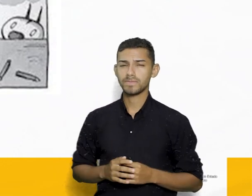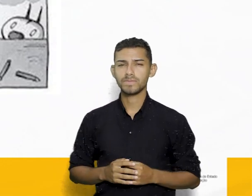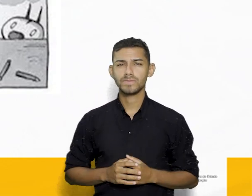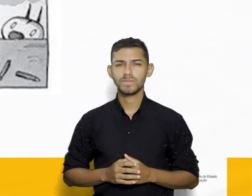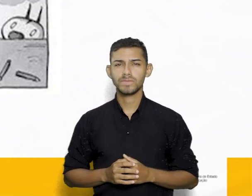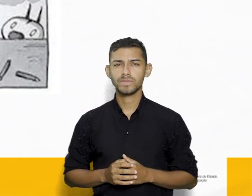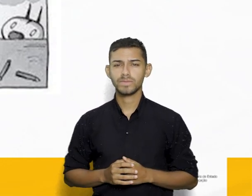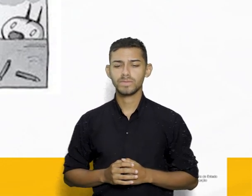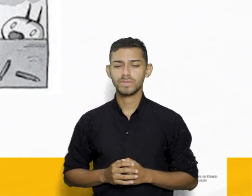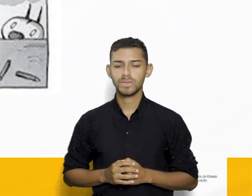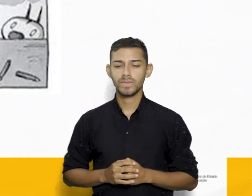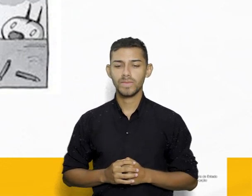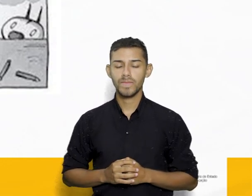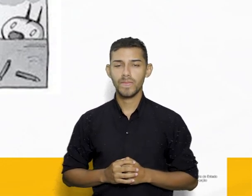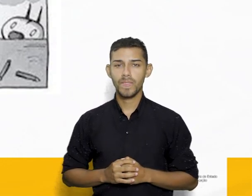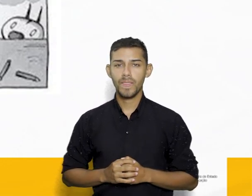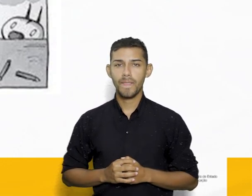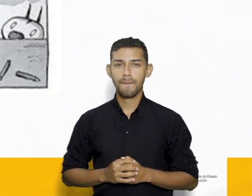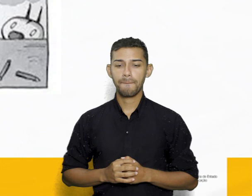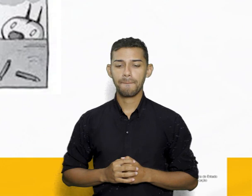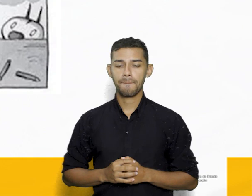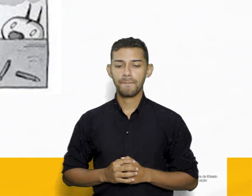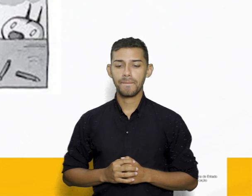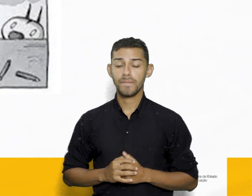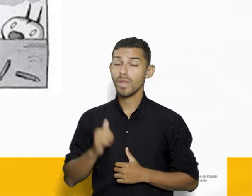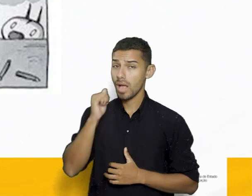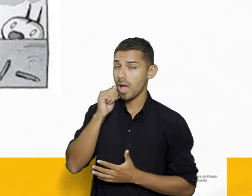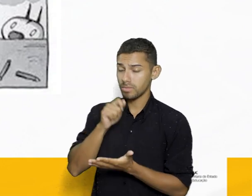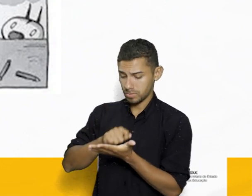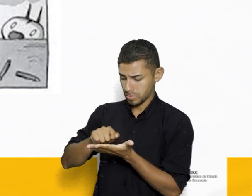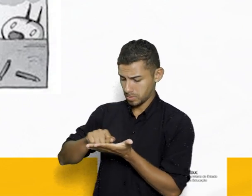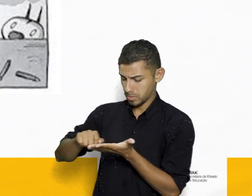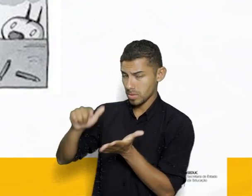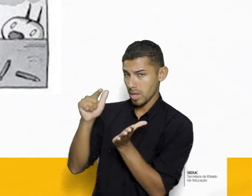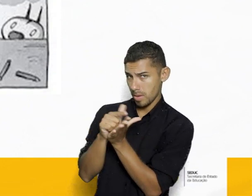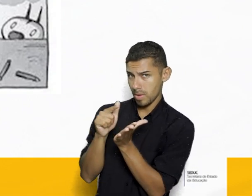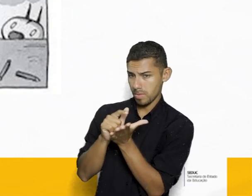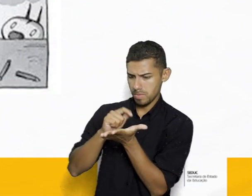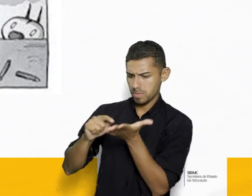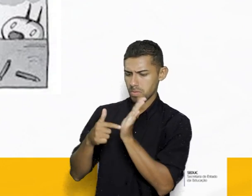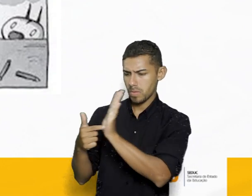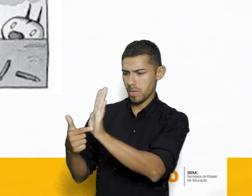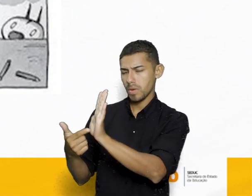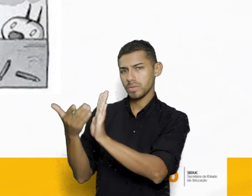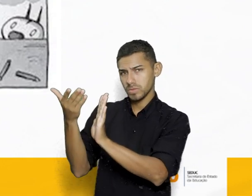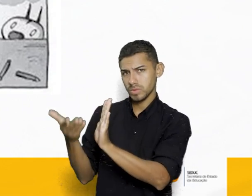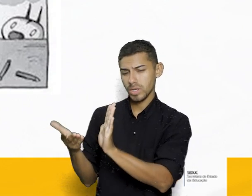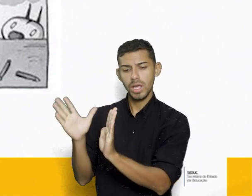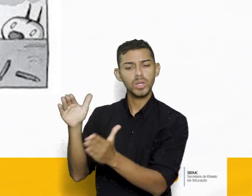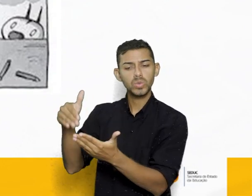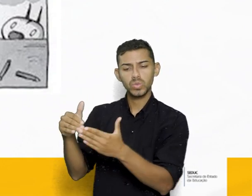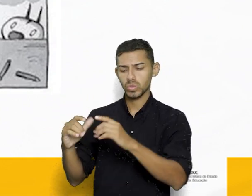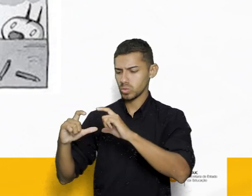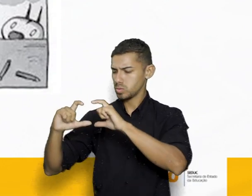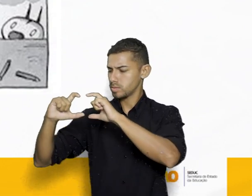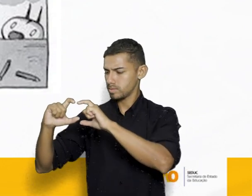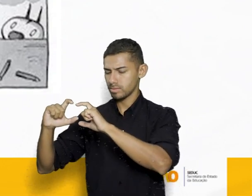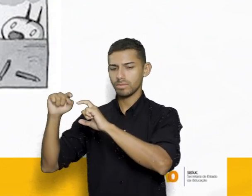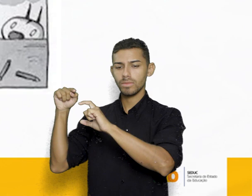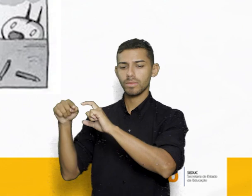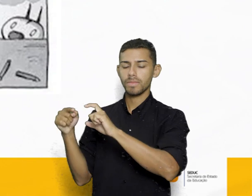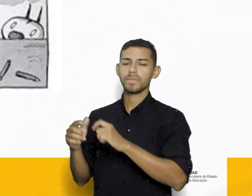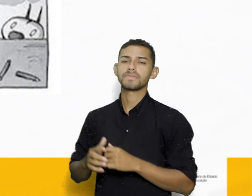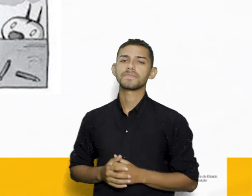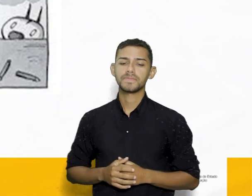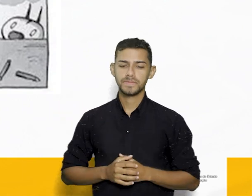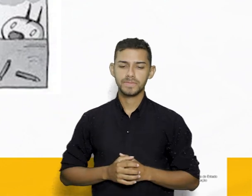a menina mostra né ela tá fazendo algo no papel e mostra para o outro então lá no último quadrinho né lá no quarto quadrinho